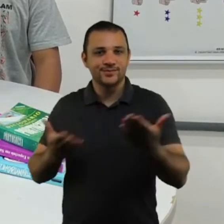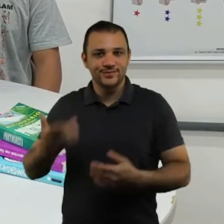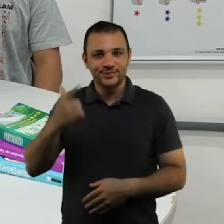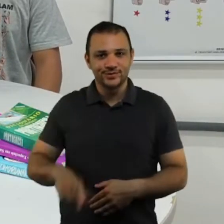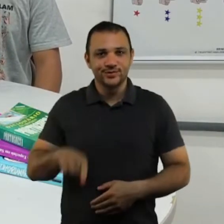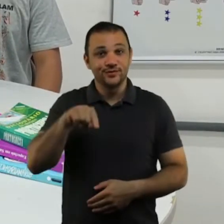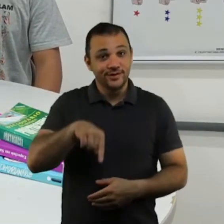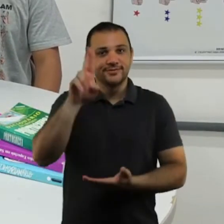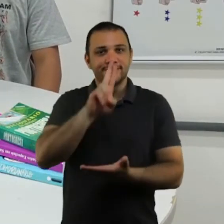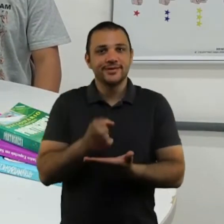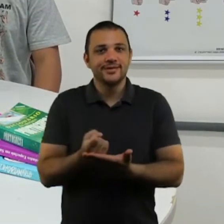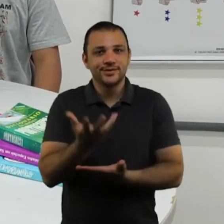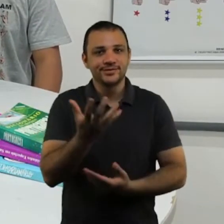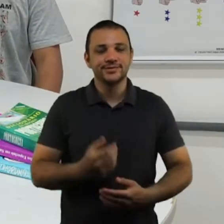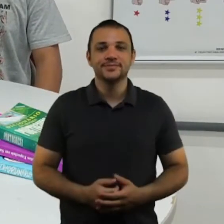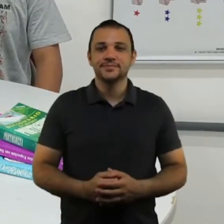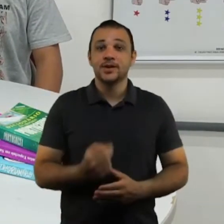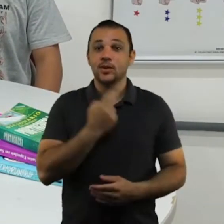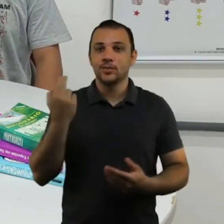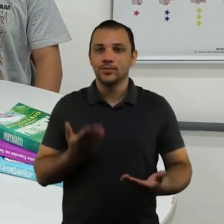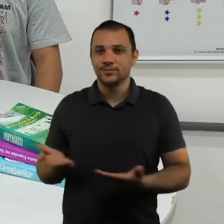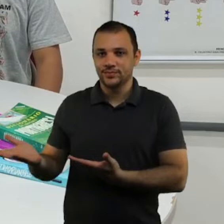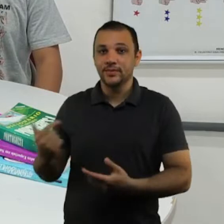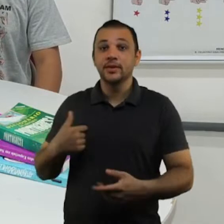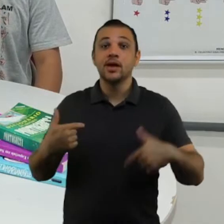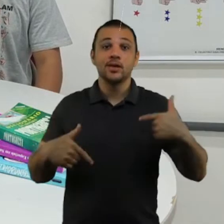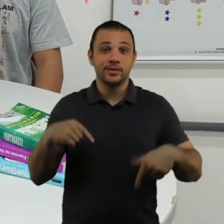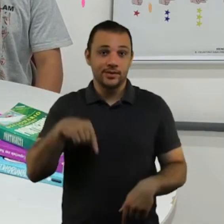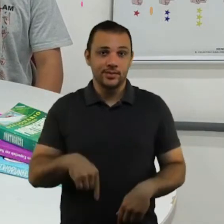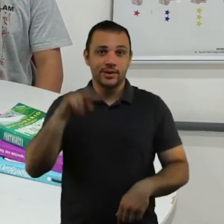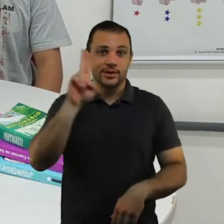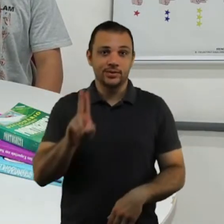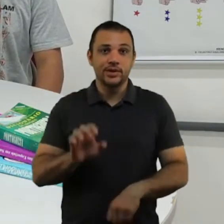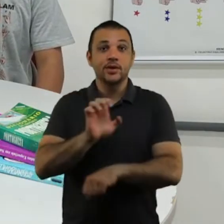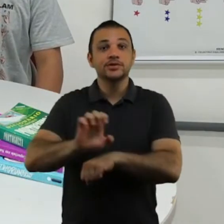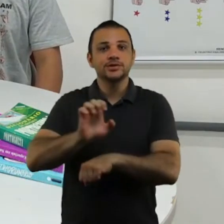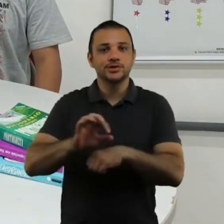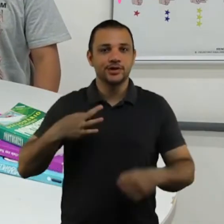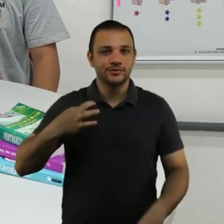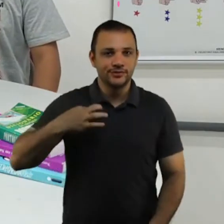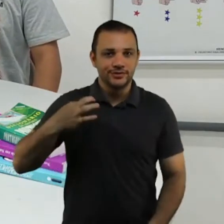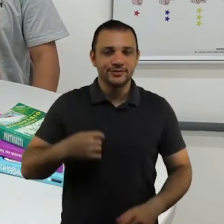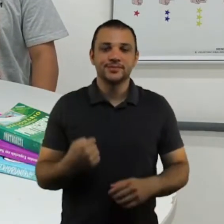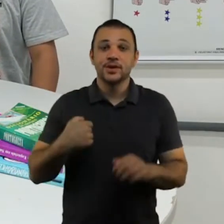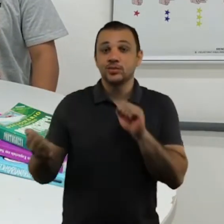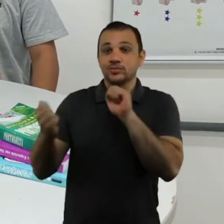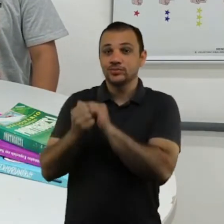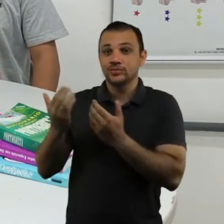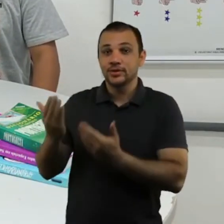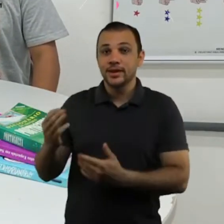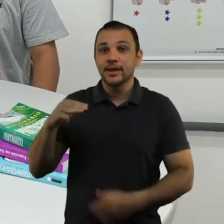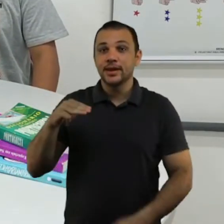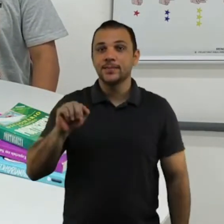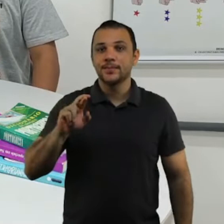todos, sejam muito bem-vindos a mais um Naudcast. Eu me chamo Gabriel Santos, sou estagiário voluntário aqui do Nau. Vou estar acompanhando a ilustríssima